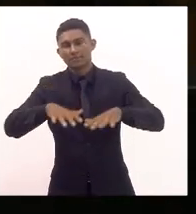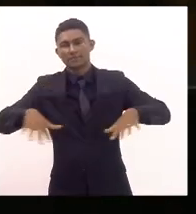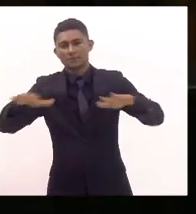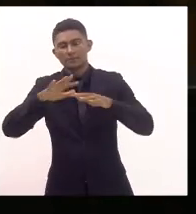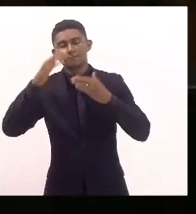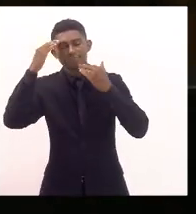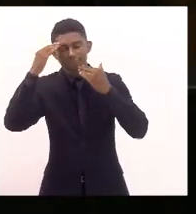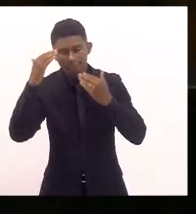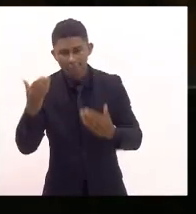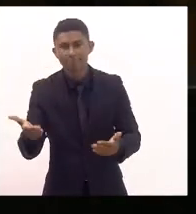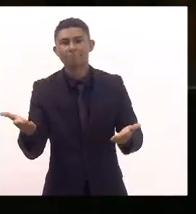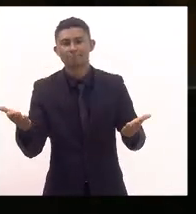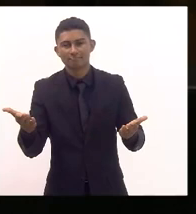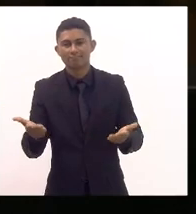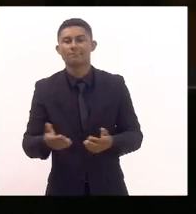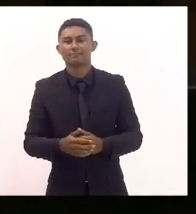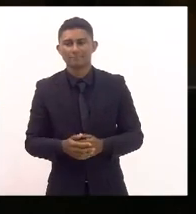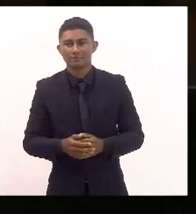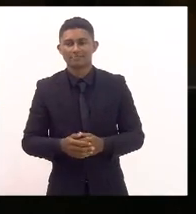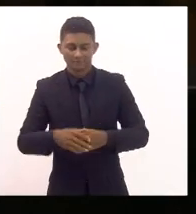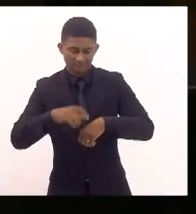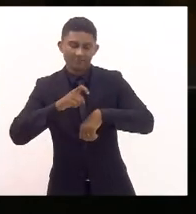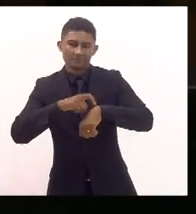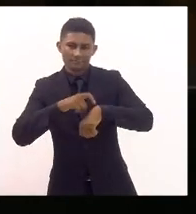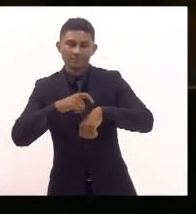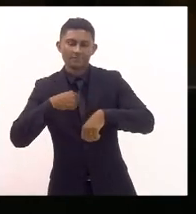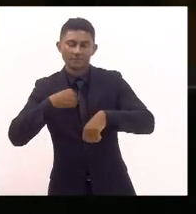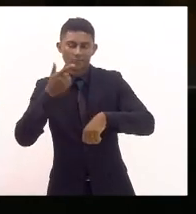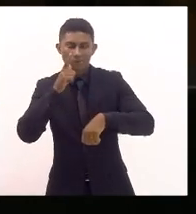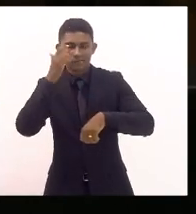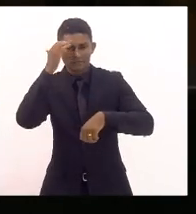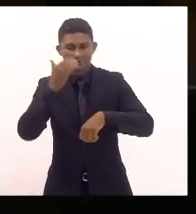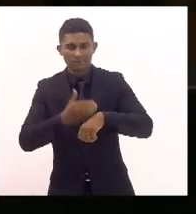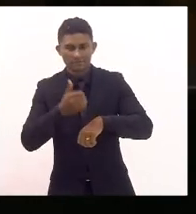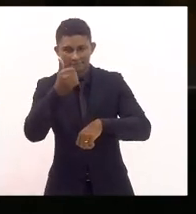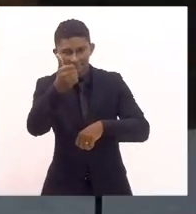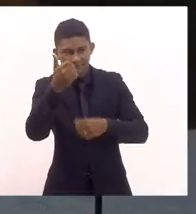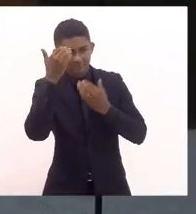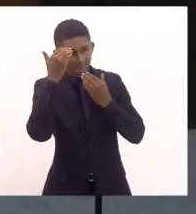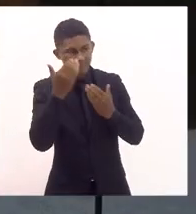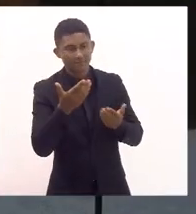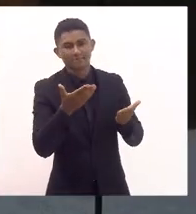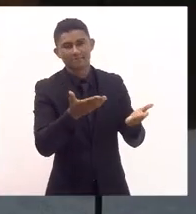obrigada pelo o tempo regimental que pude utilizar presidente